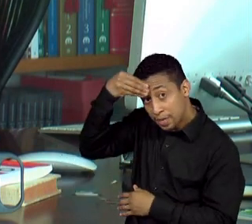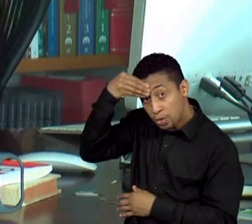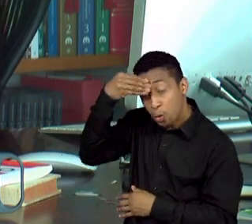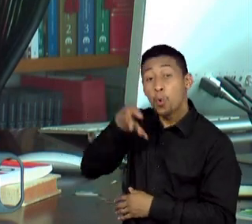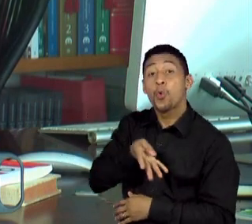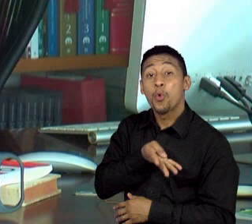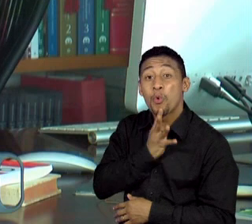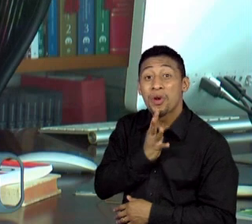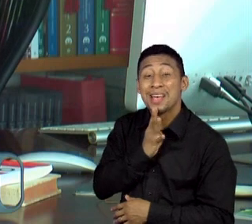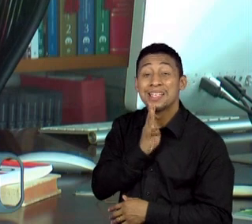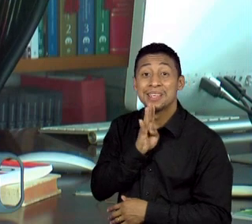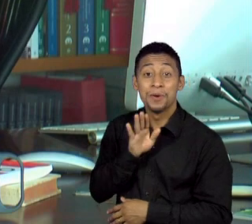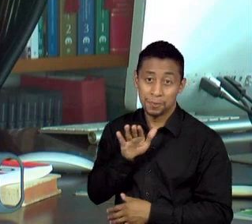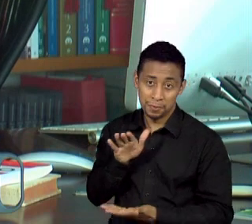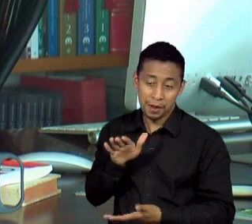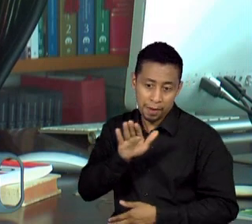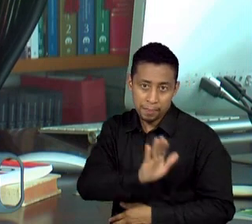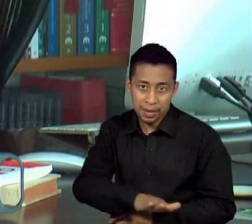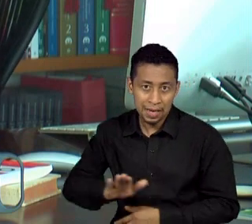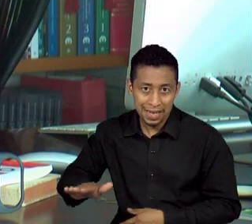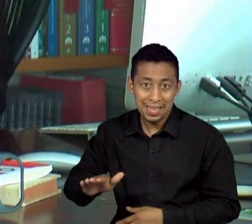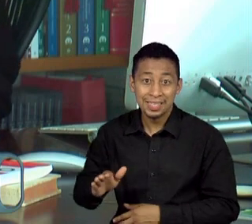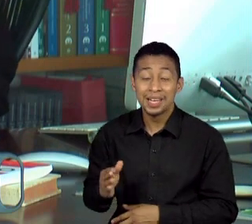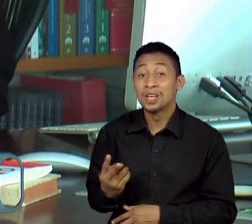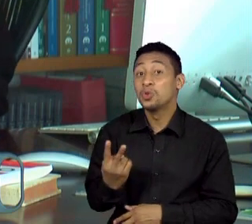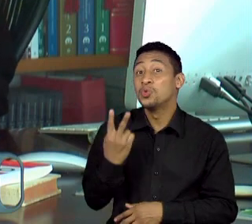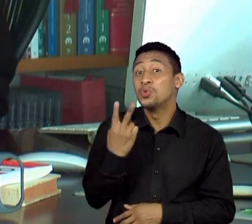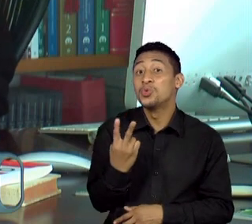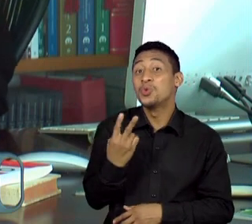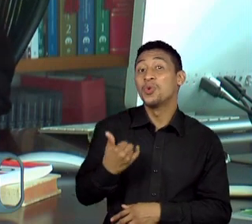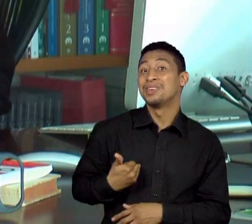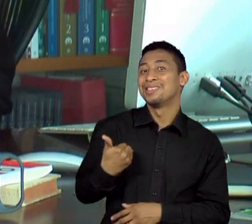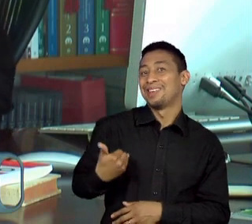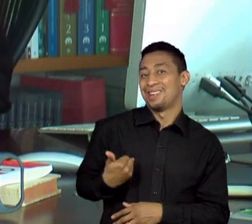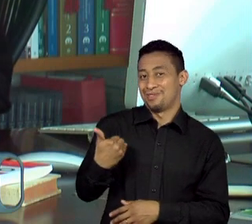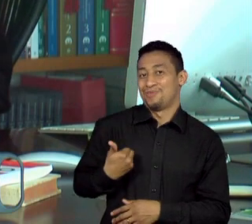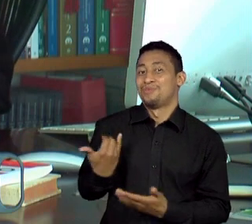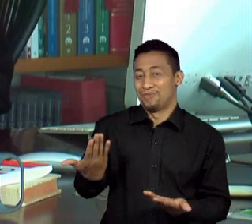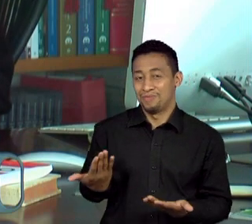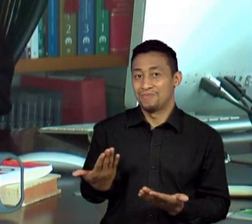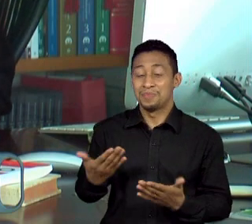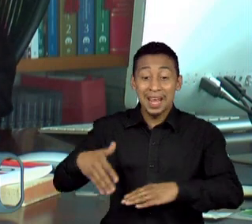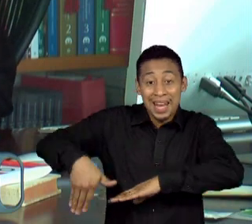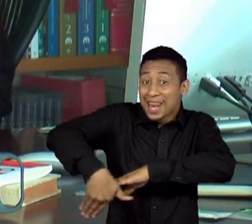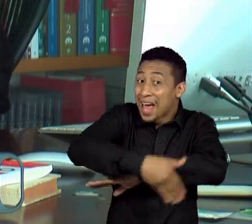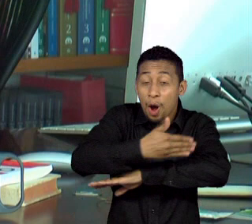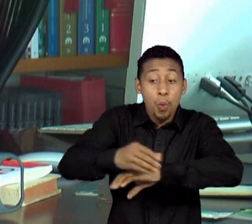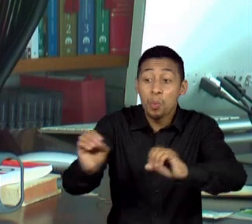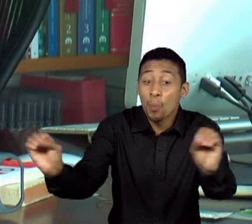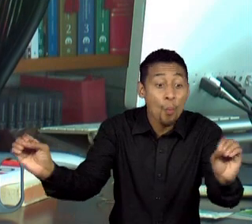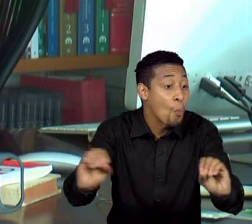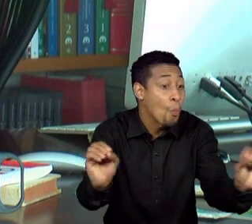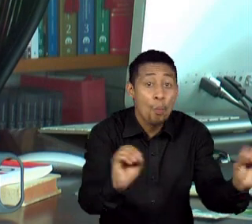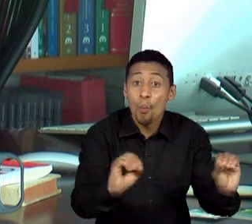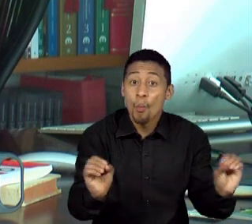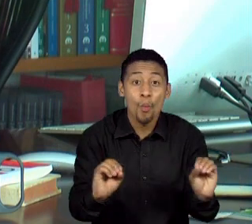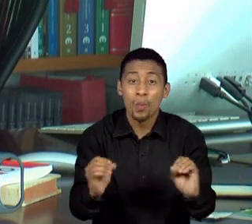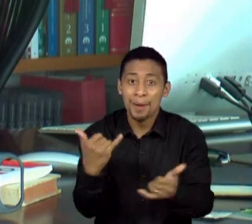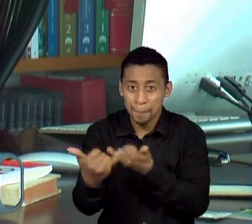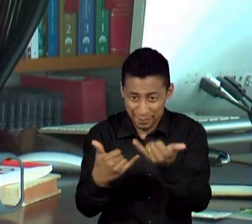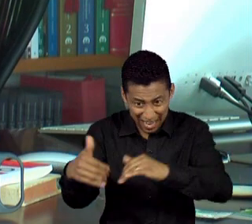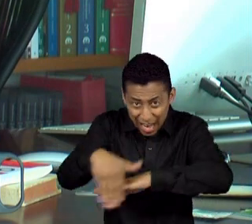anos e meio. Ele nunca tinha visto uma criança de perto, assim, na rua, né? Então, esse trauma que